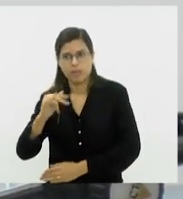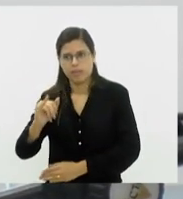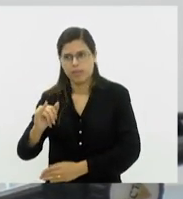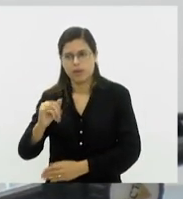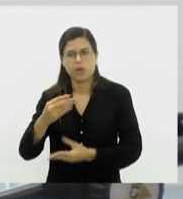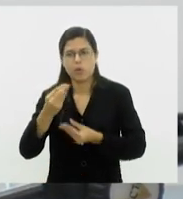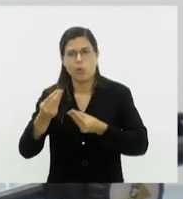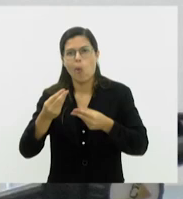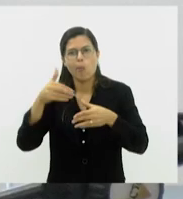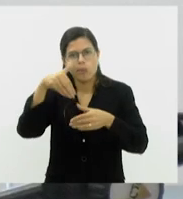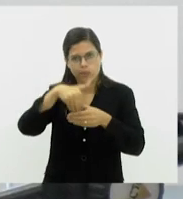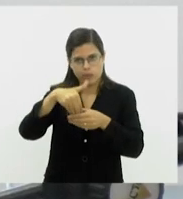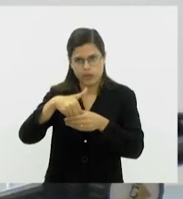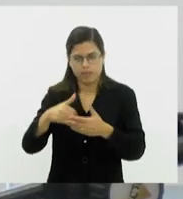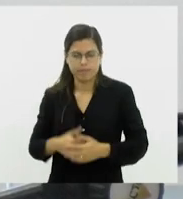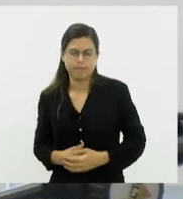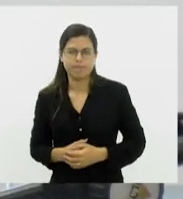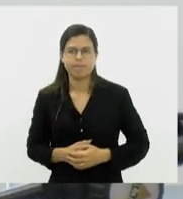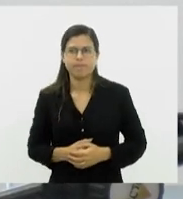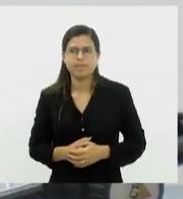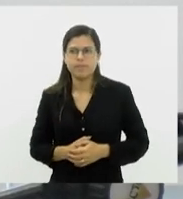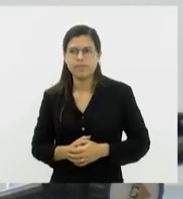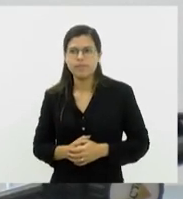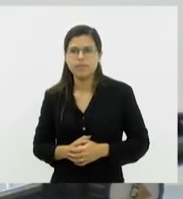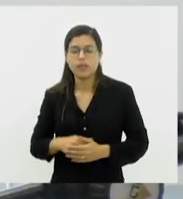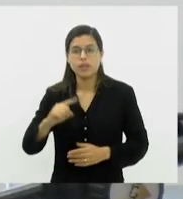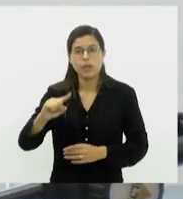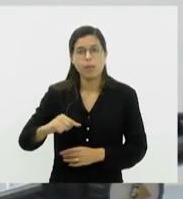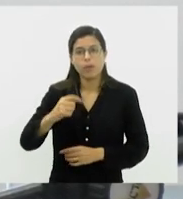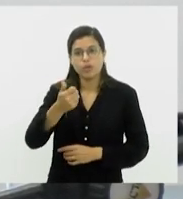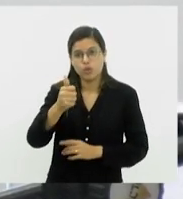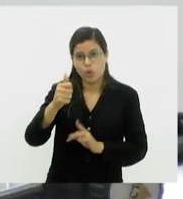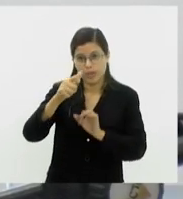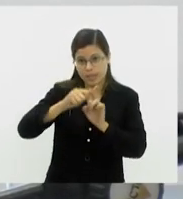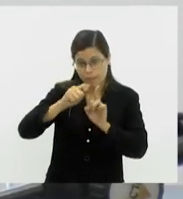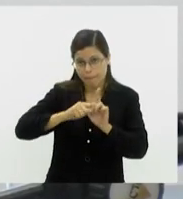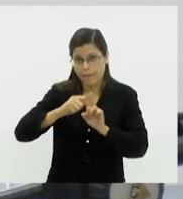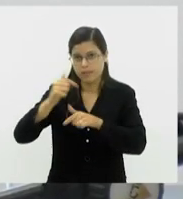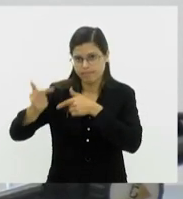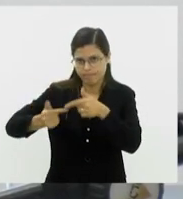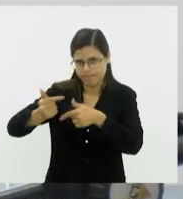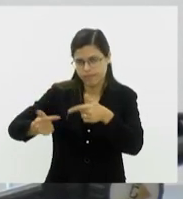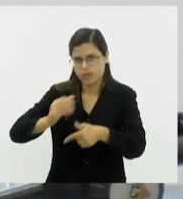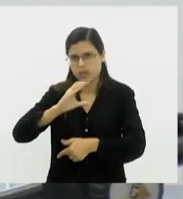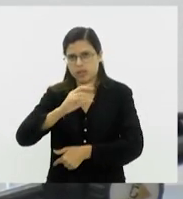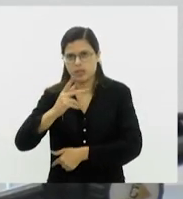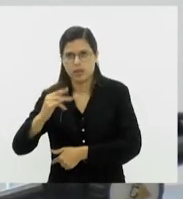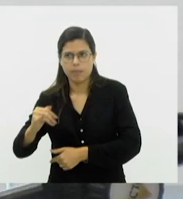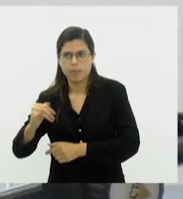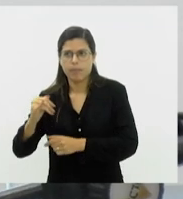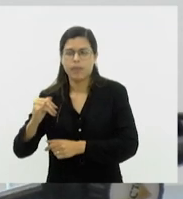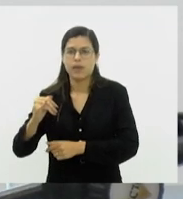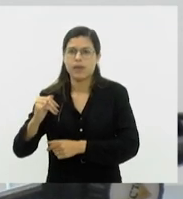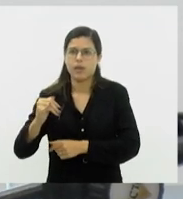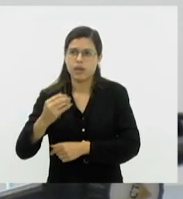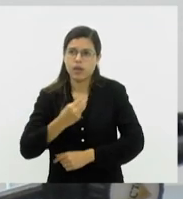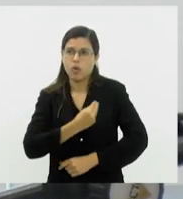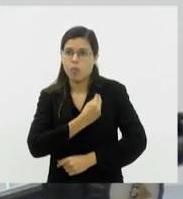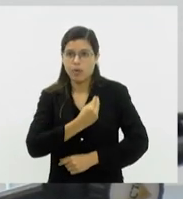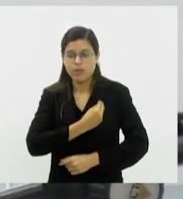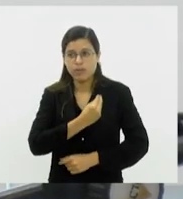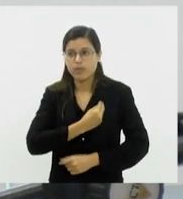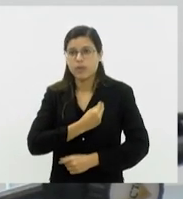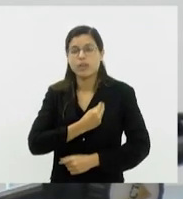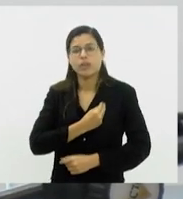eu votarei após 11 meses de trabalho desta CPI somados a uma vida inteira dedicada à